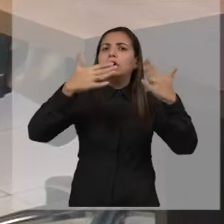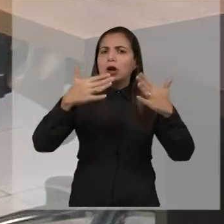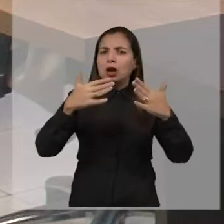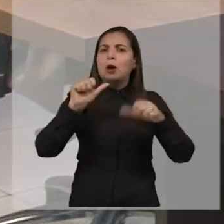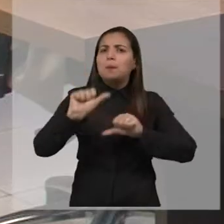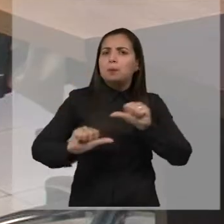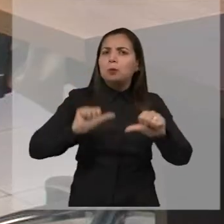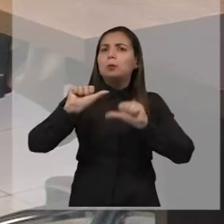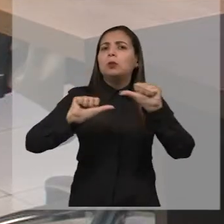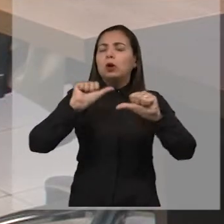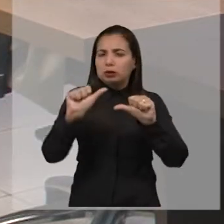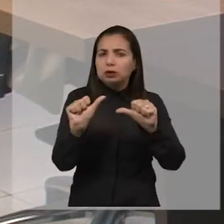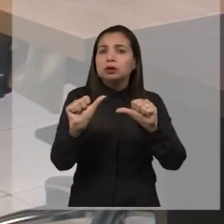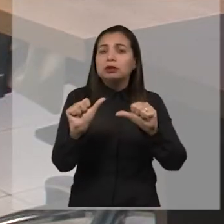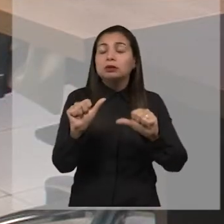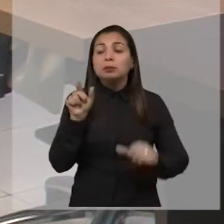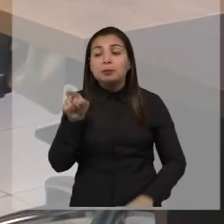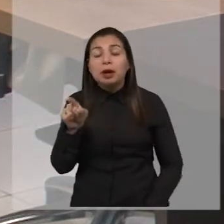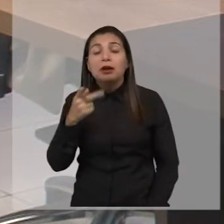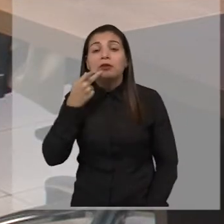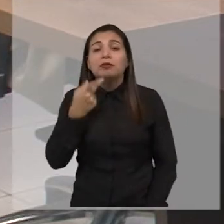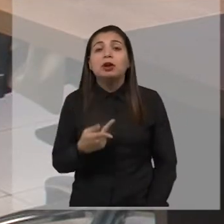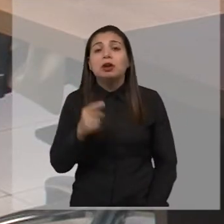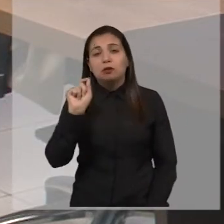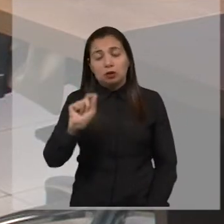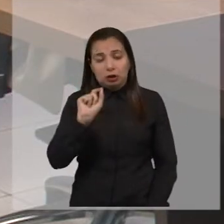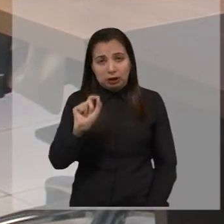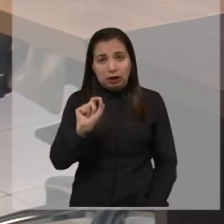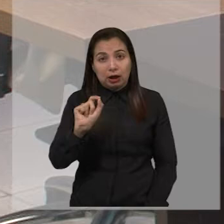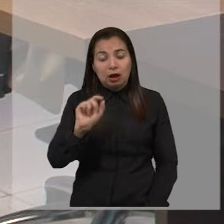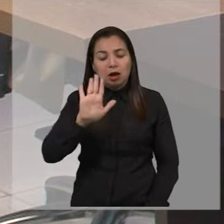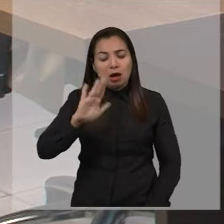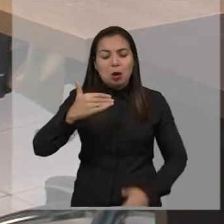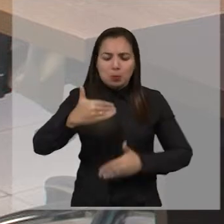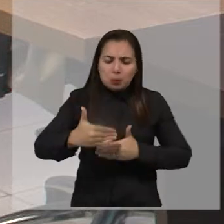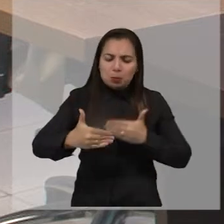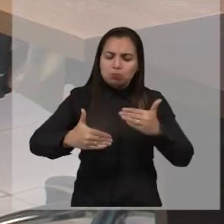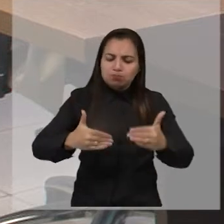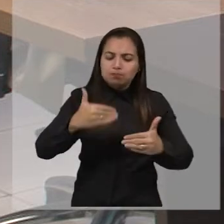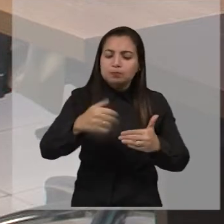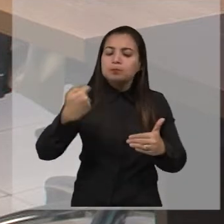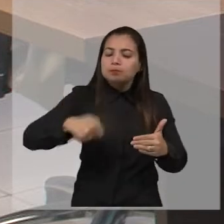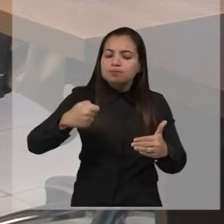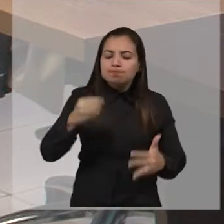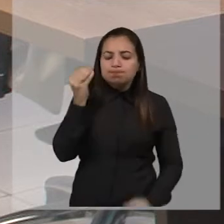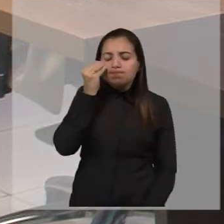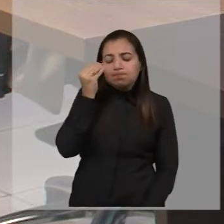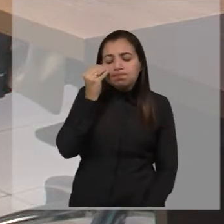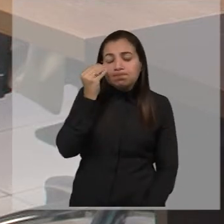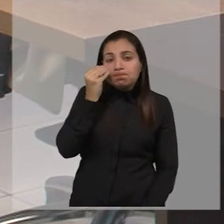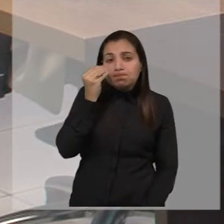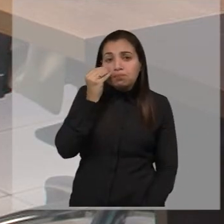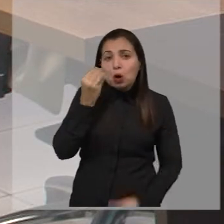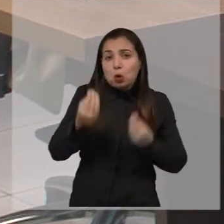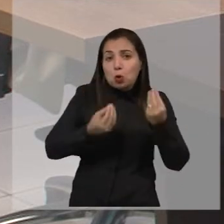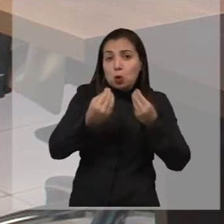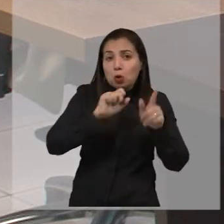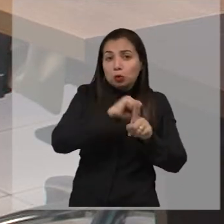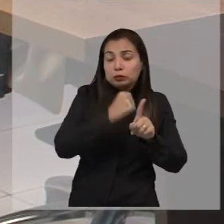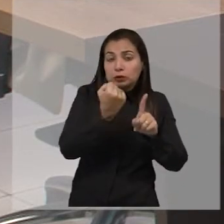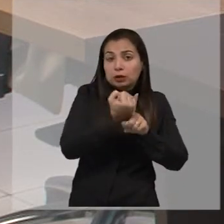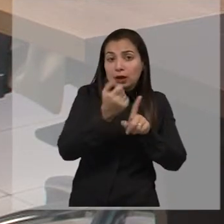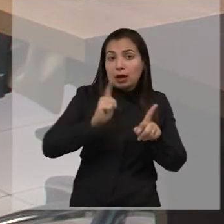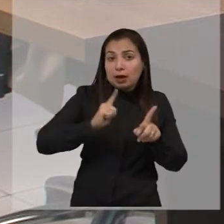evolucionista, né? Ele dizia que esse processo precisava ser acompanhado. Quer dizer, a evolução da